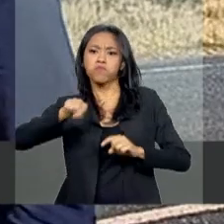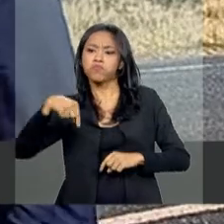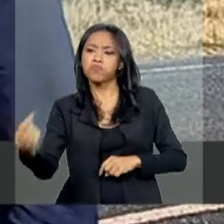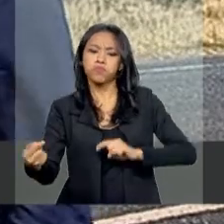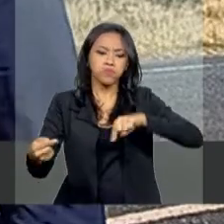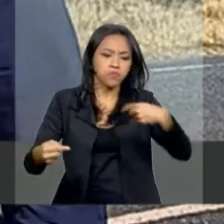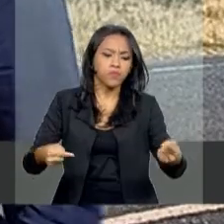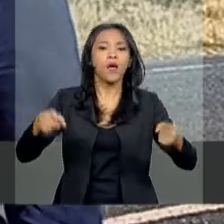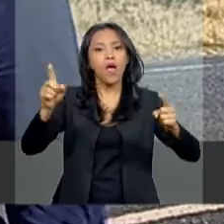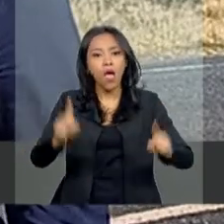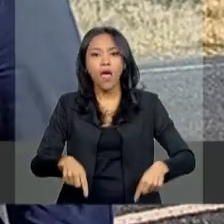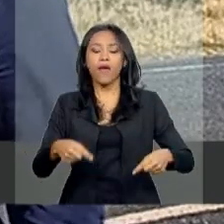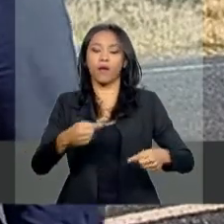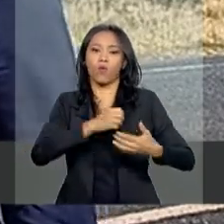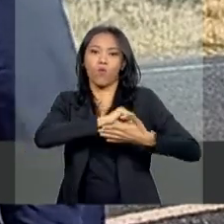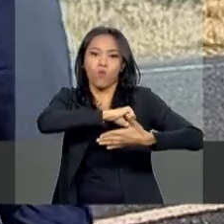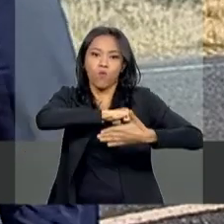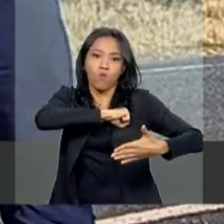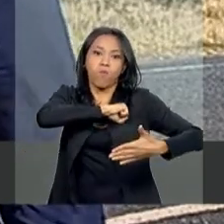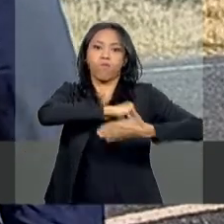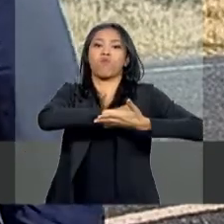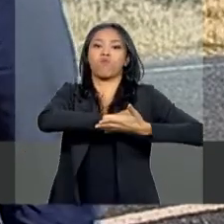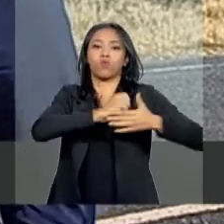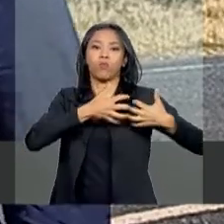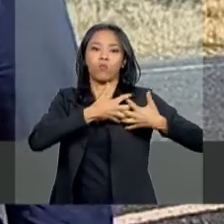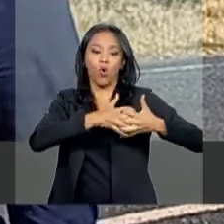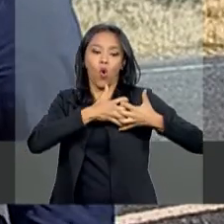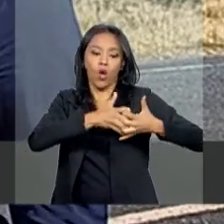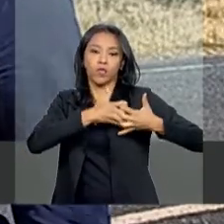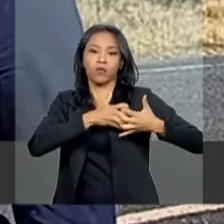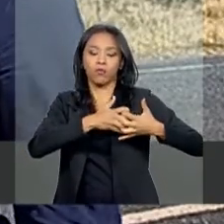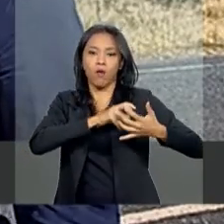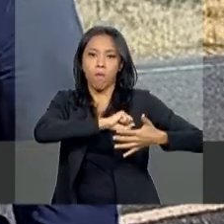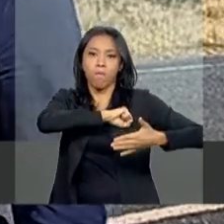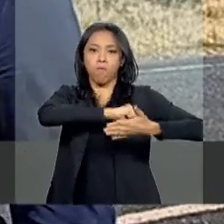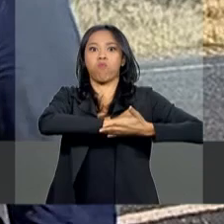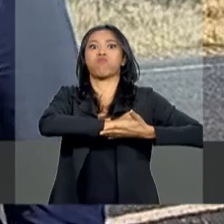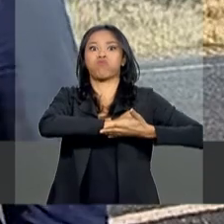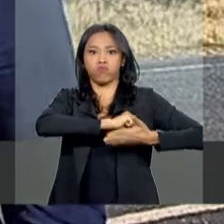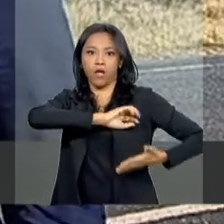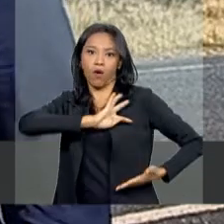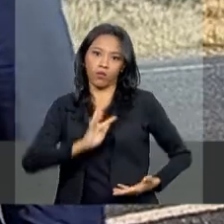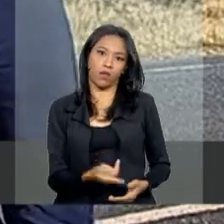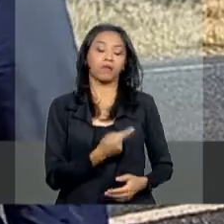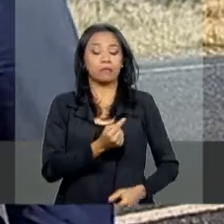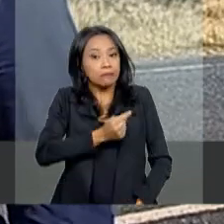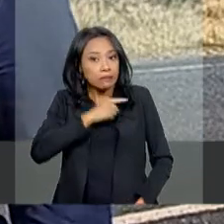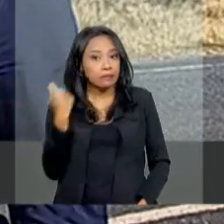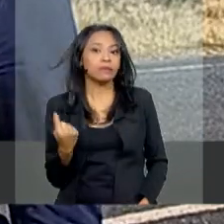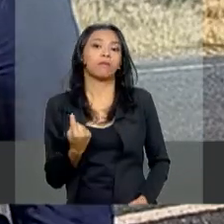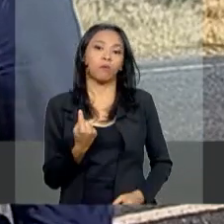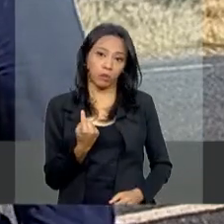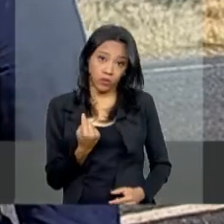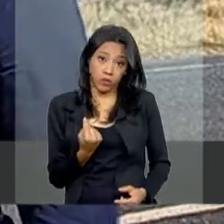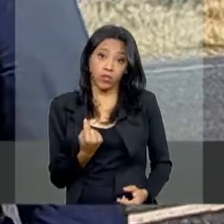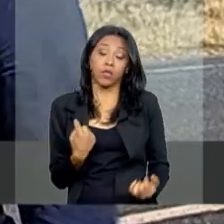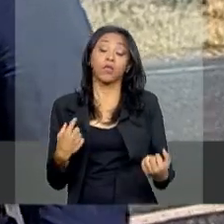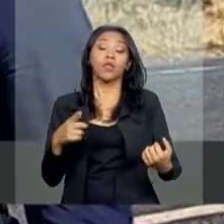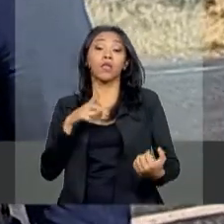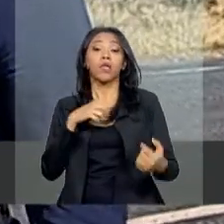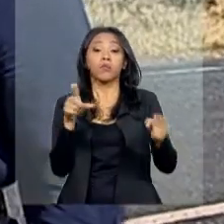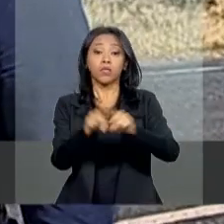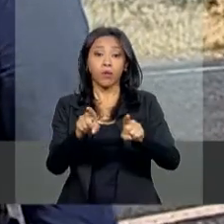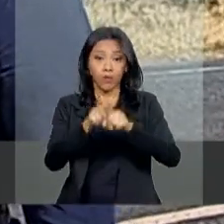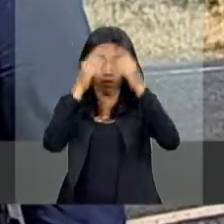doenças vasculares o infarto agudo do miocárdio que o infarto é mortal e nós temos também o